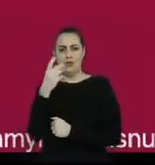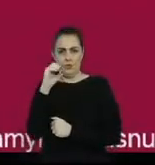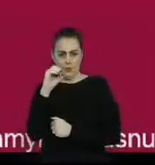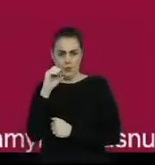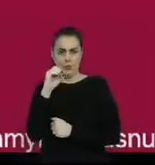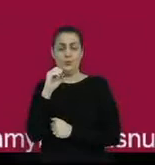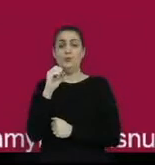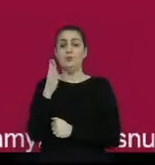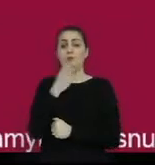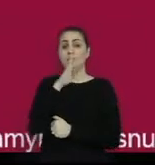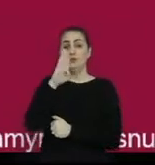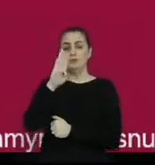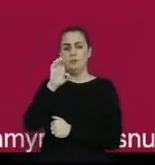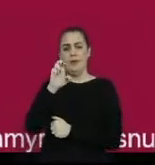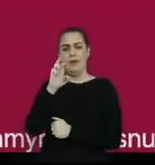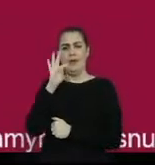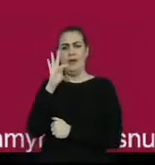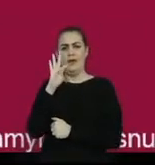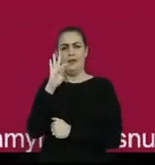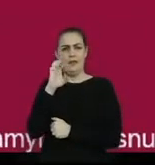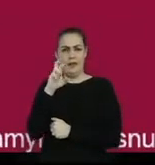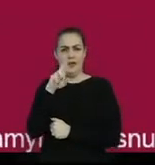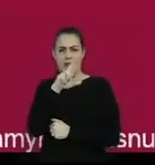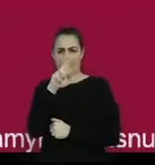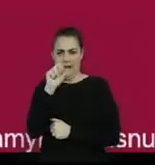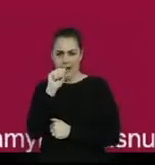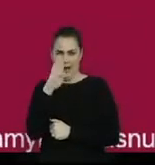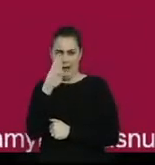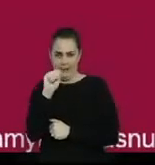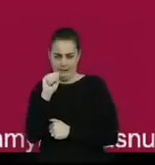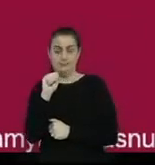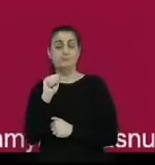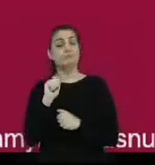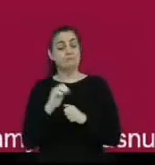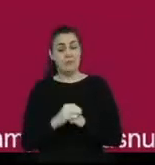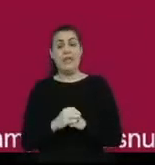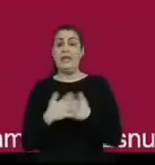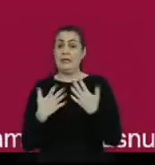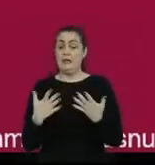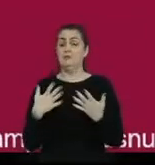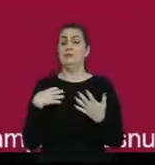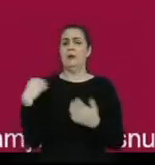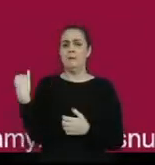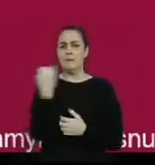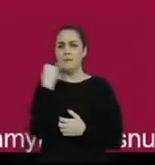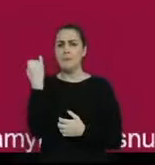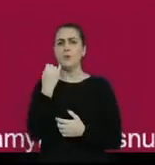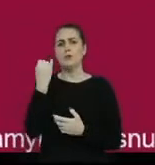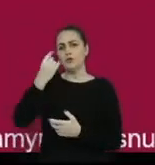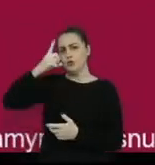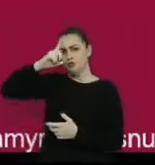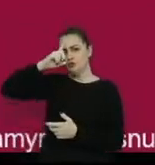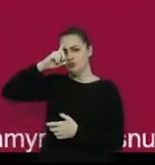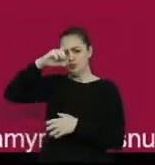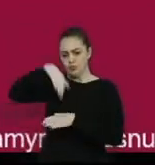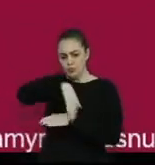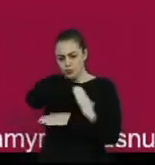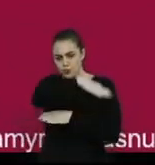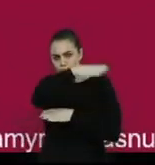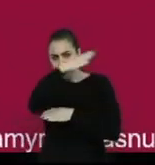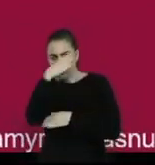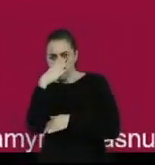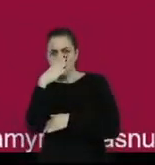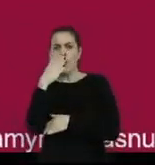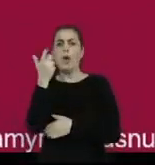aumenta ao longo do dia, né, a gente já vai trazendo esses benefícios ao longo do dia. E aí eu ainda coloquei associado a um café, né?